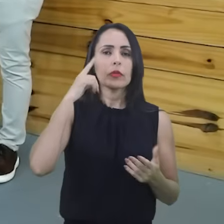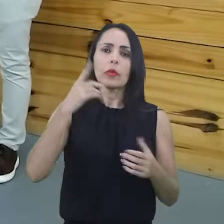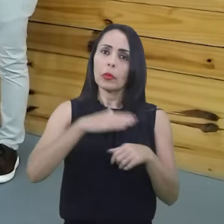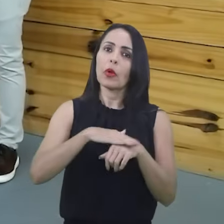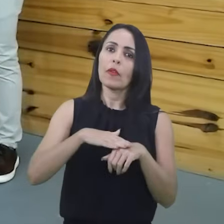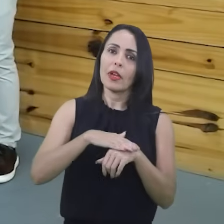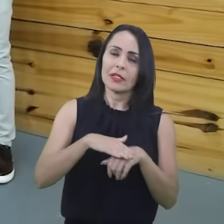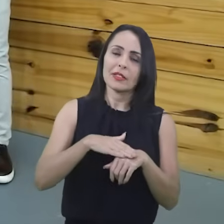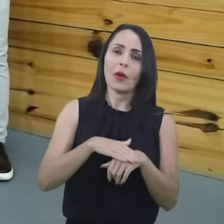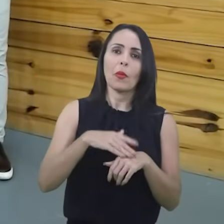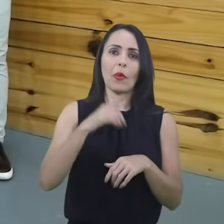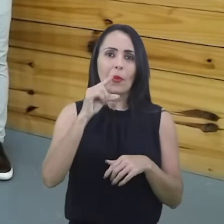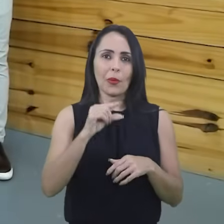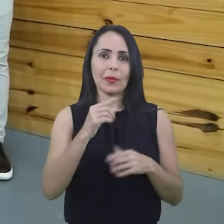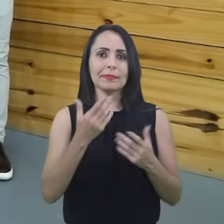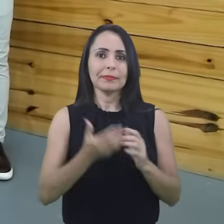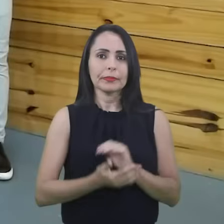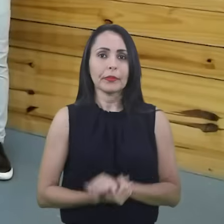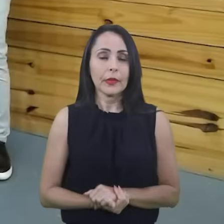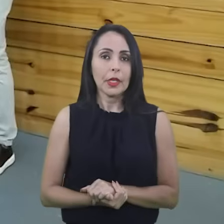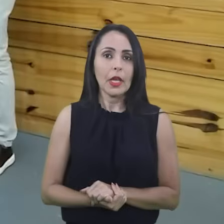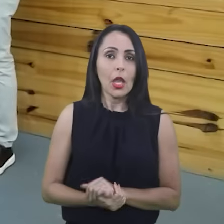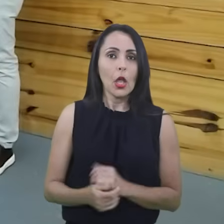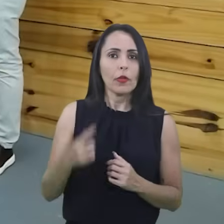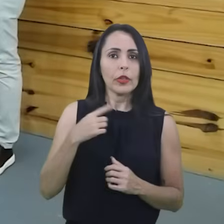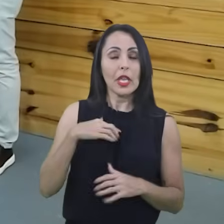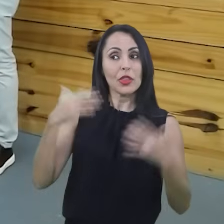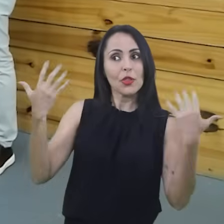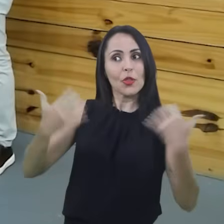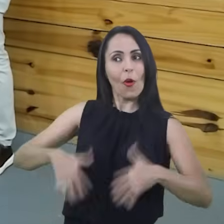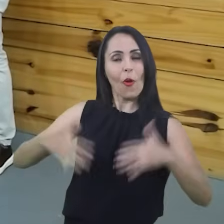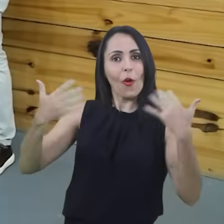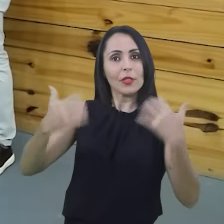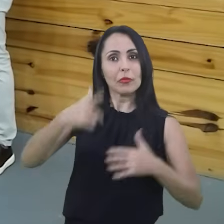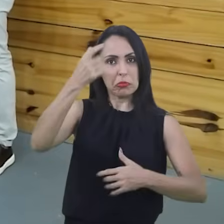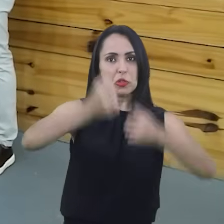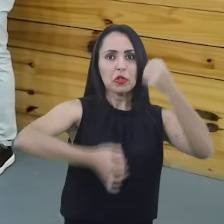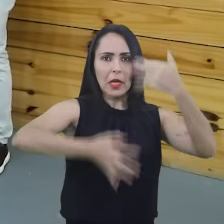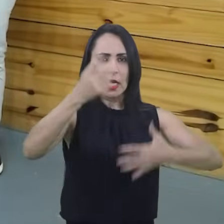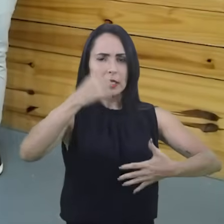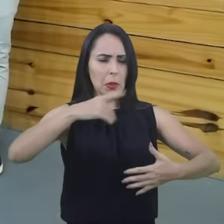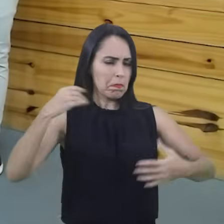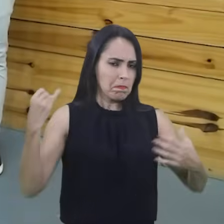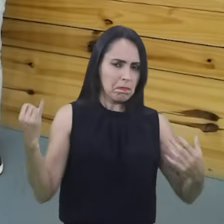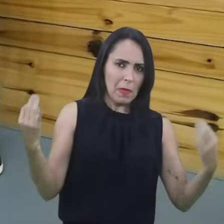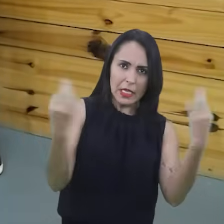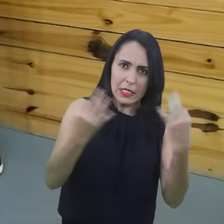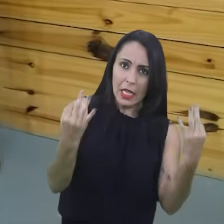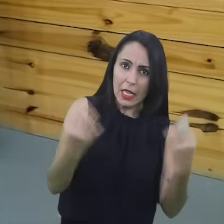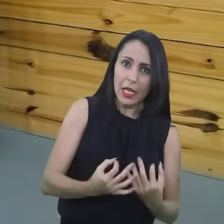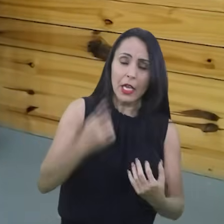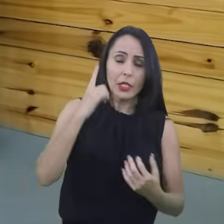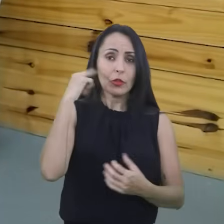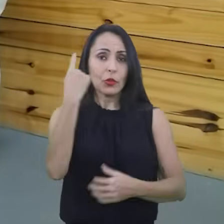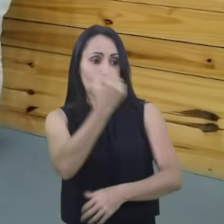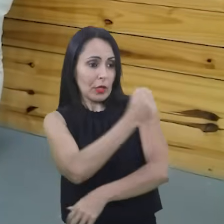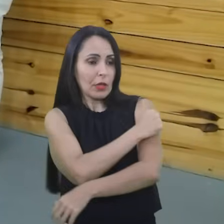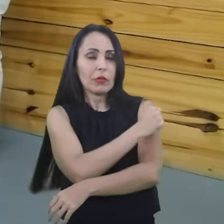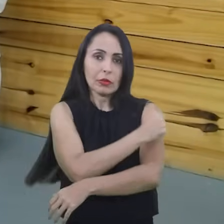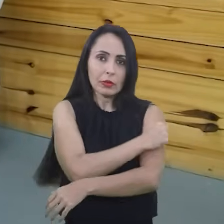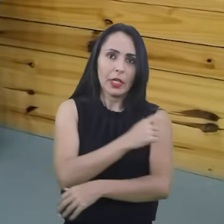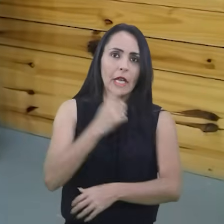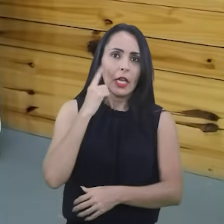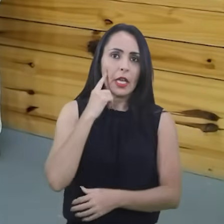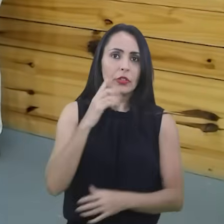um pouco. Doutor Marcondes, eu fiquei impressionado com sua explicação. Eu tenho certeza que nossos estudantes